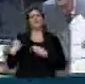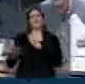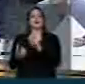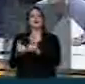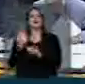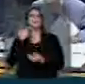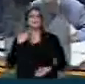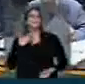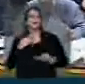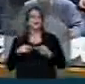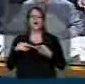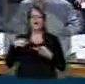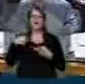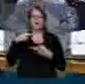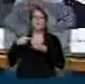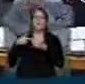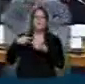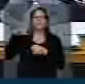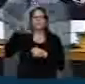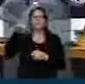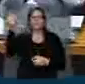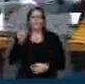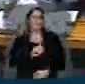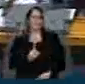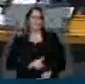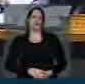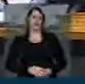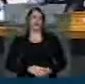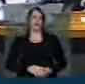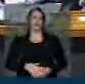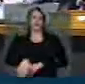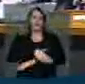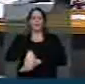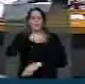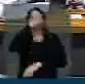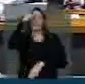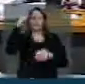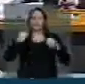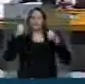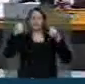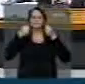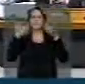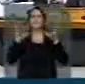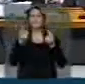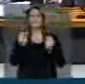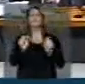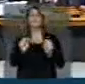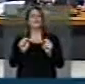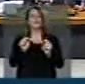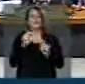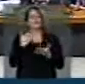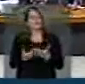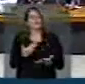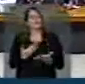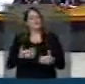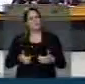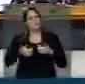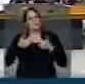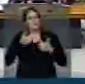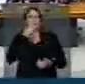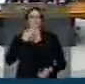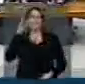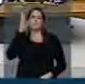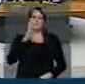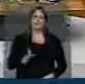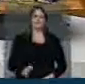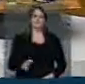estrangeiras. As ruas e o povo brasileiro querem uma educação pública de qualidade num país